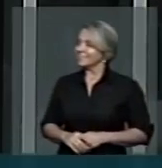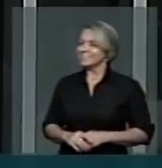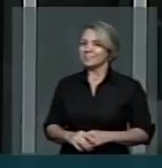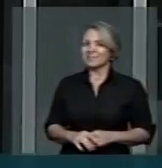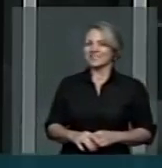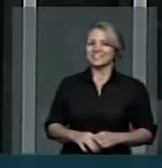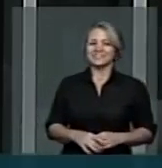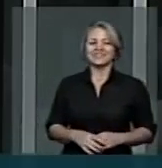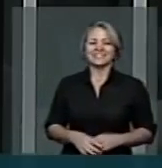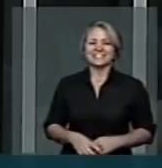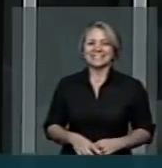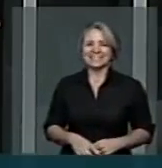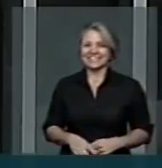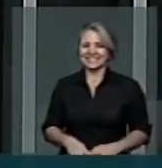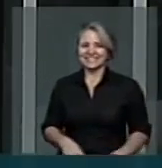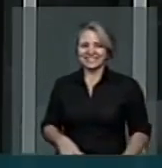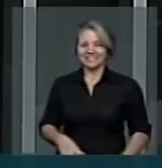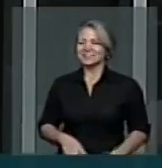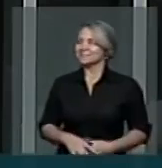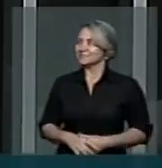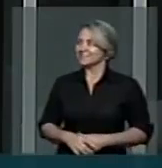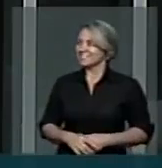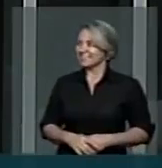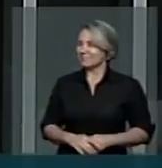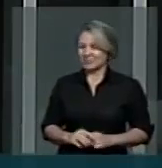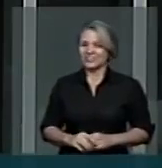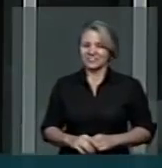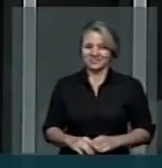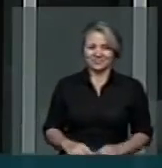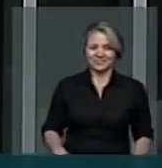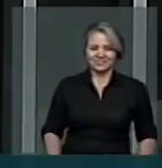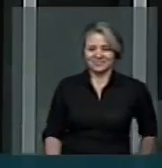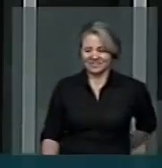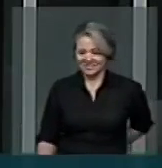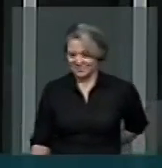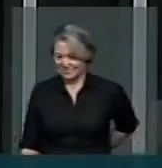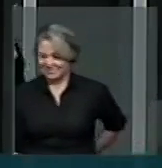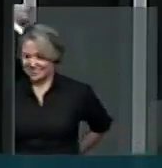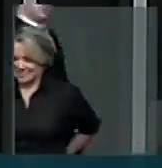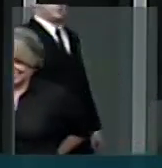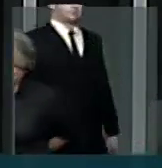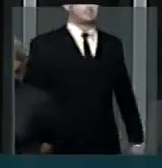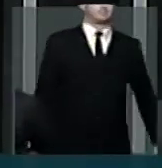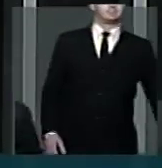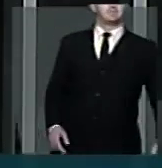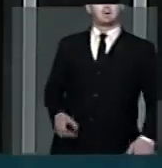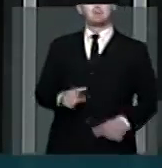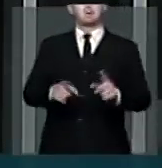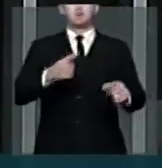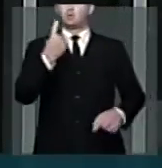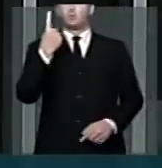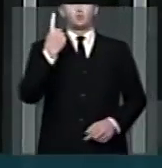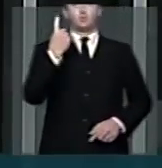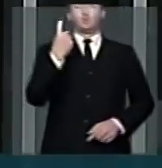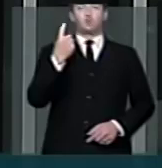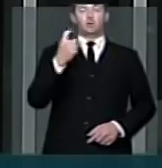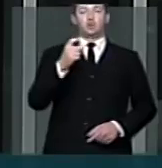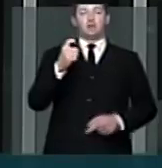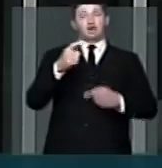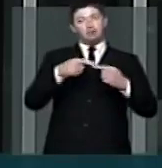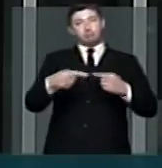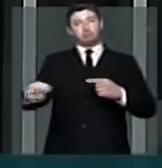inteira. Enquanto quem vai ser licitado vai ser apenas com uma única